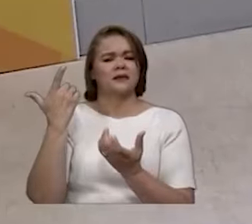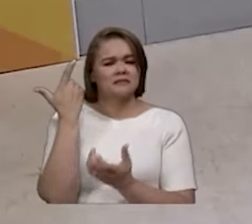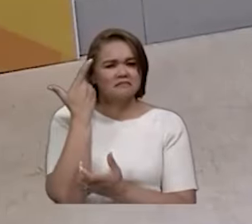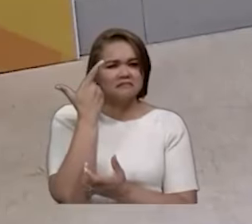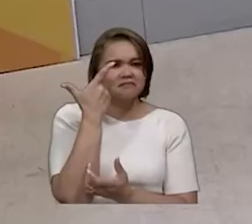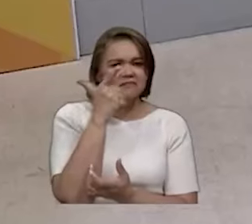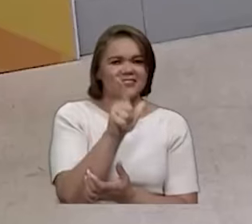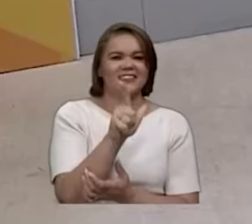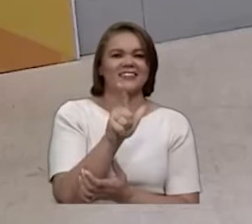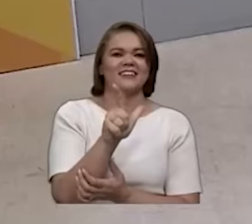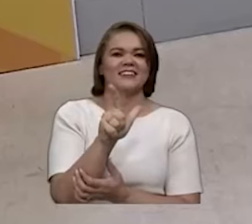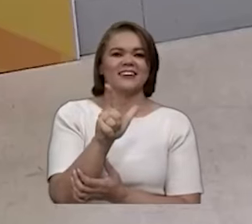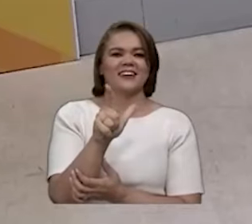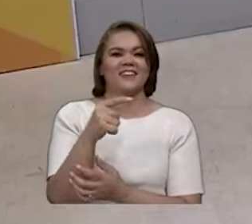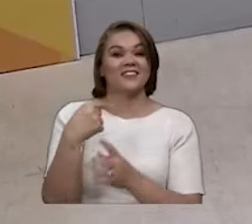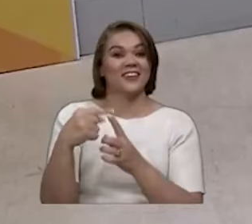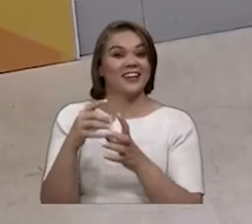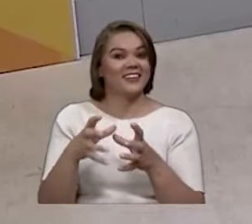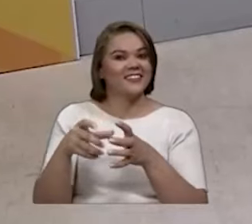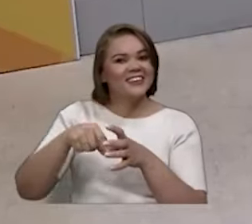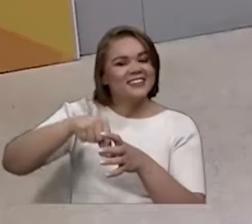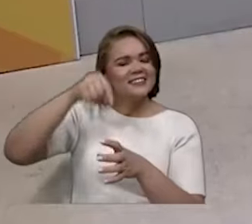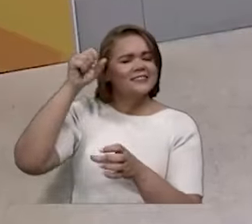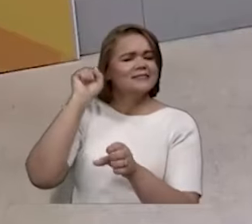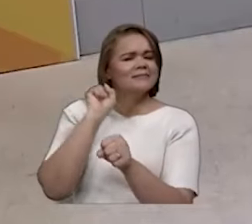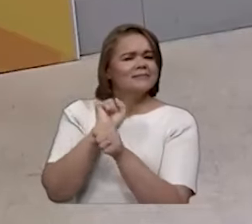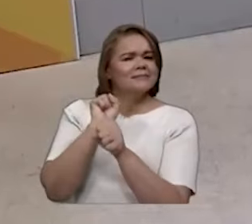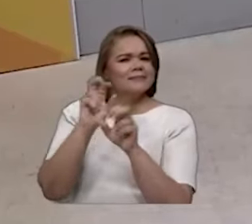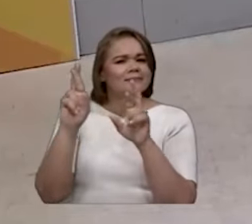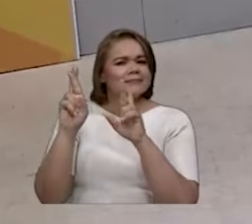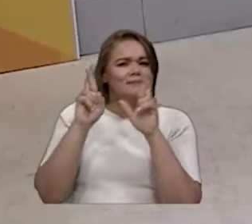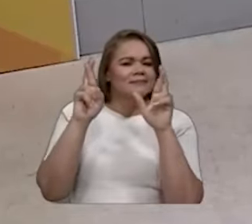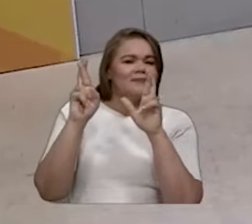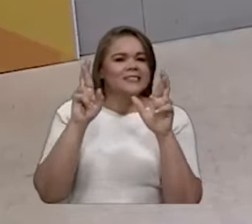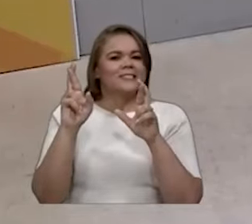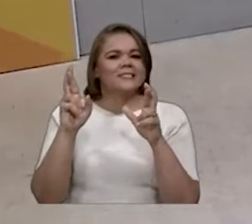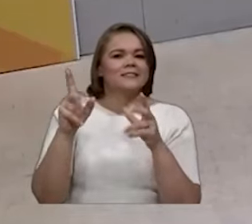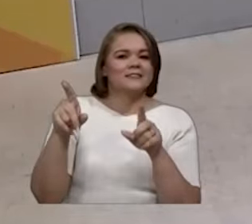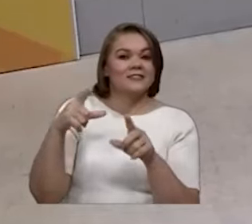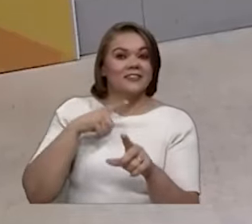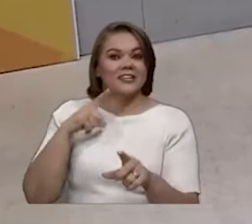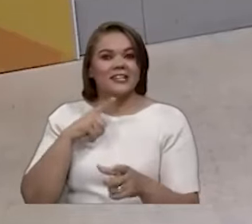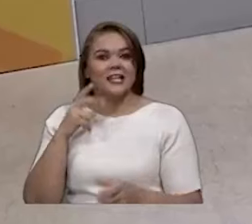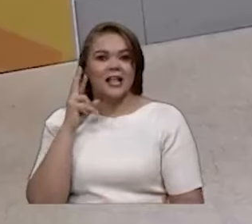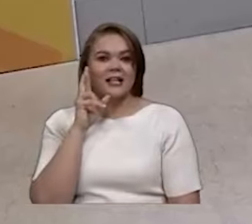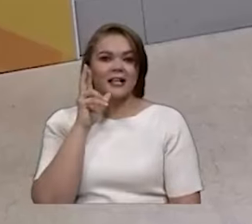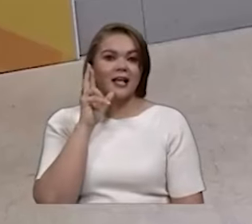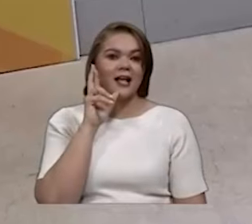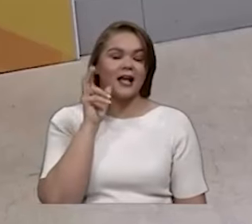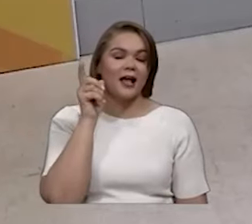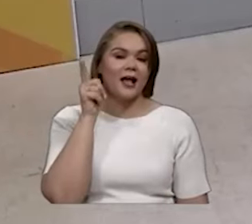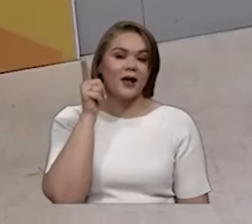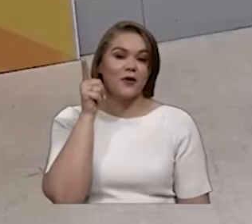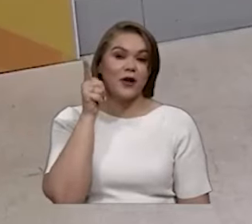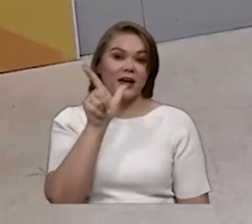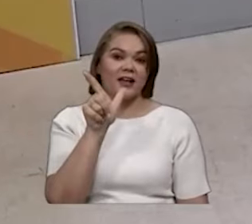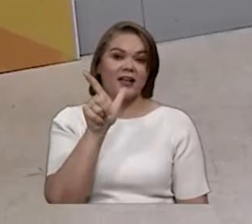momento, essa bolinha esperada vai aparecer e teremos o resultado do nosso segundo prêmio no valor